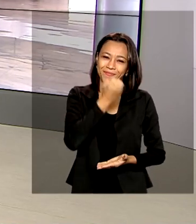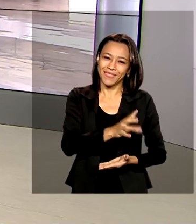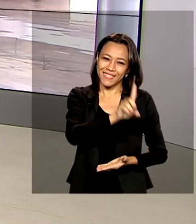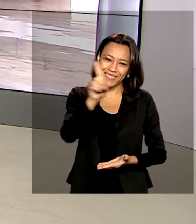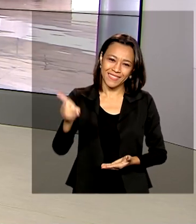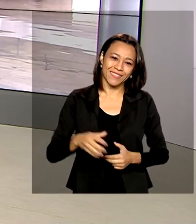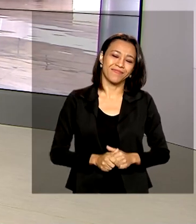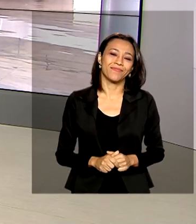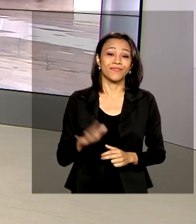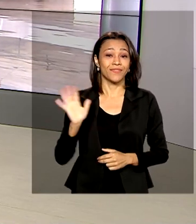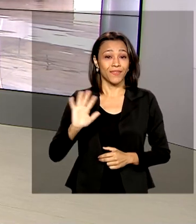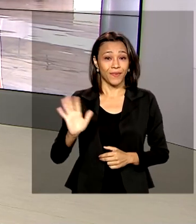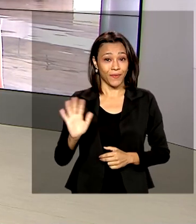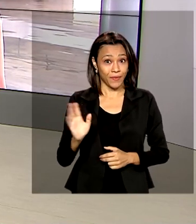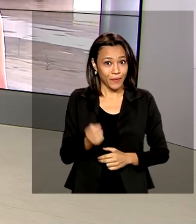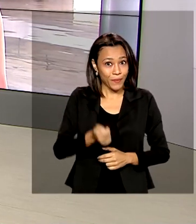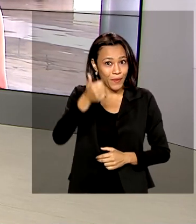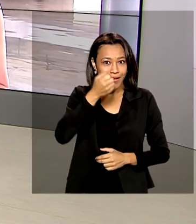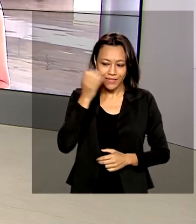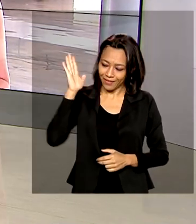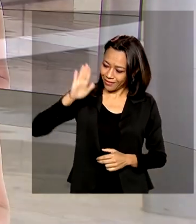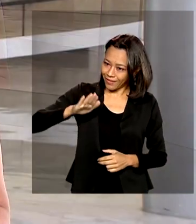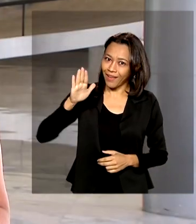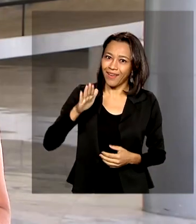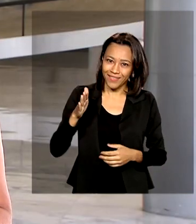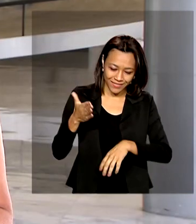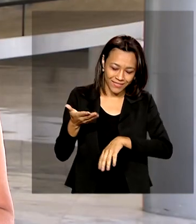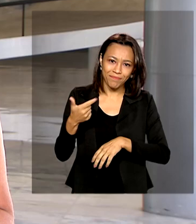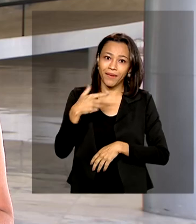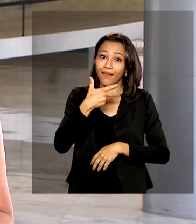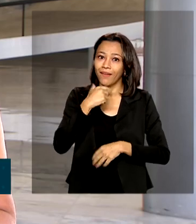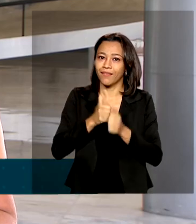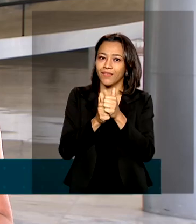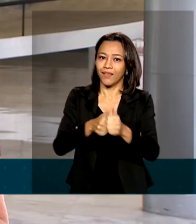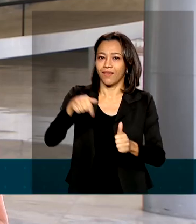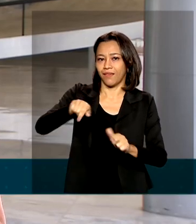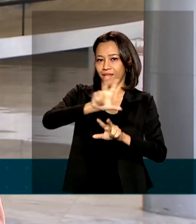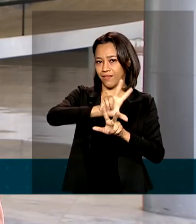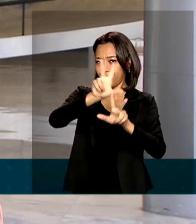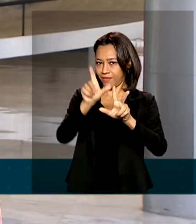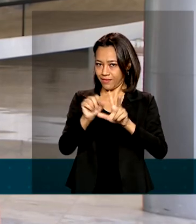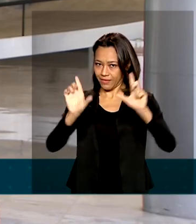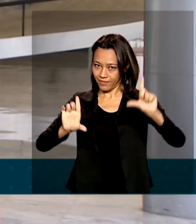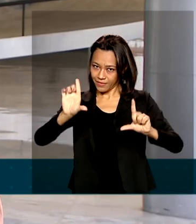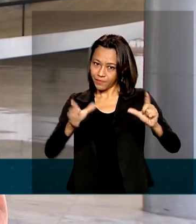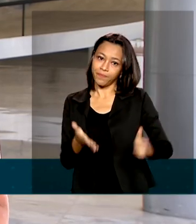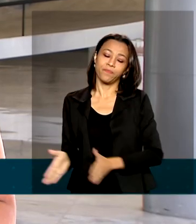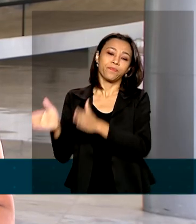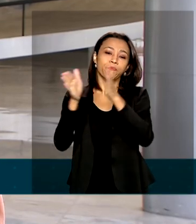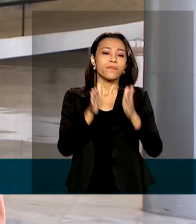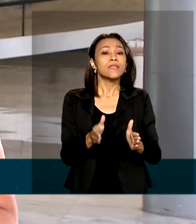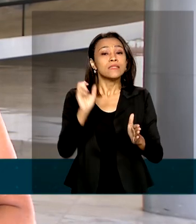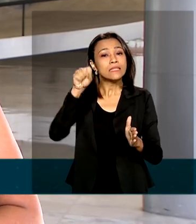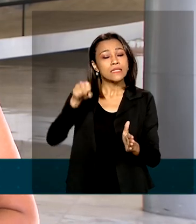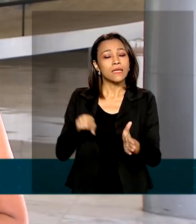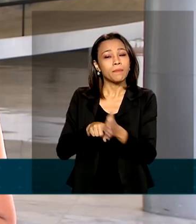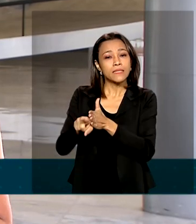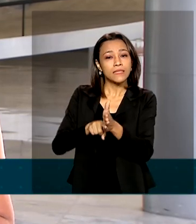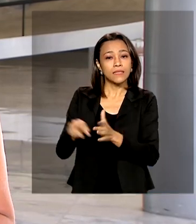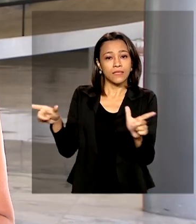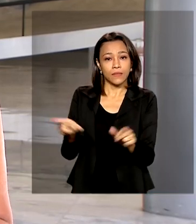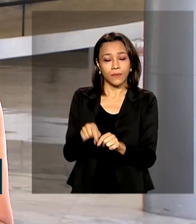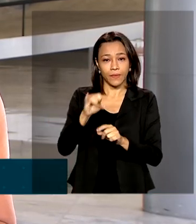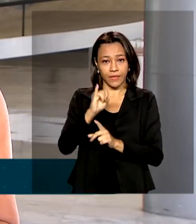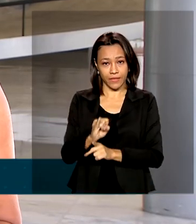Oi, Roberto, bom dia. Quase boa tarde para você e para quem acompanha a TV Brasil. É isso mesmo e a pesquisa do IBGE revela que a maior